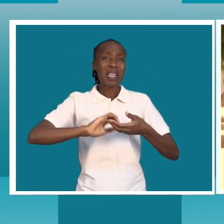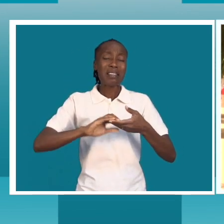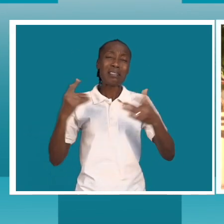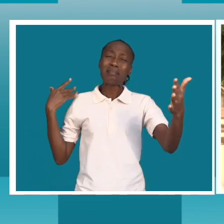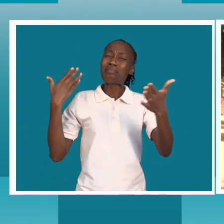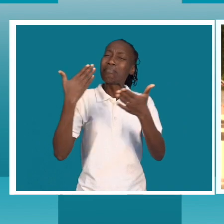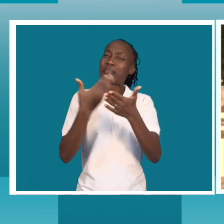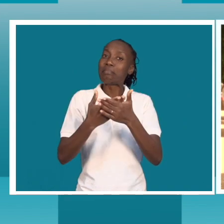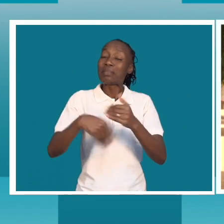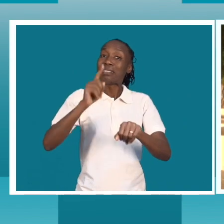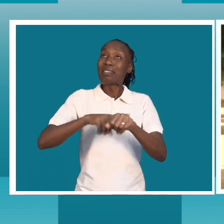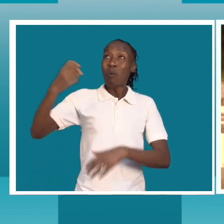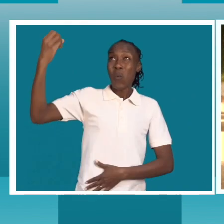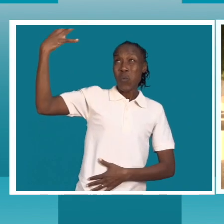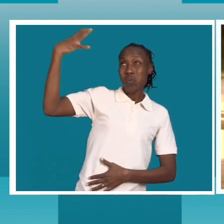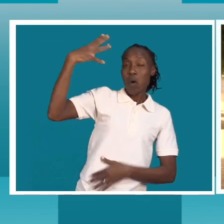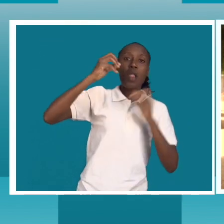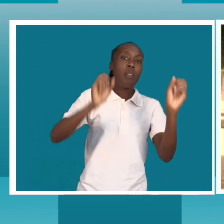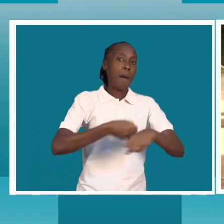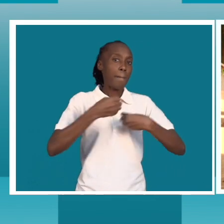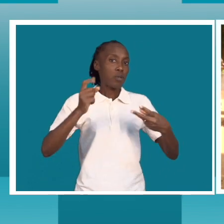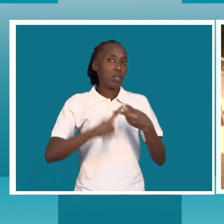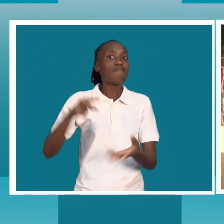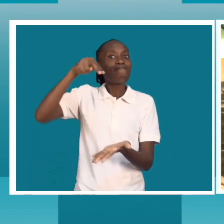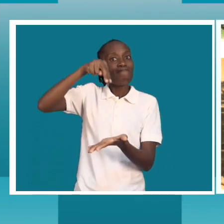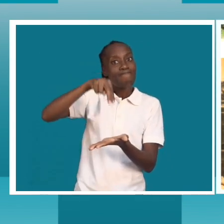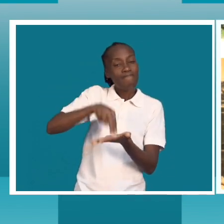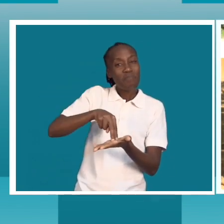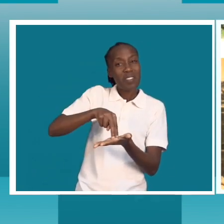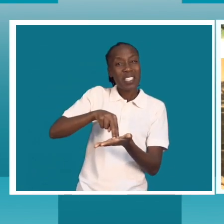tempo no sol. Tanto muito tempo parado por minha prótese, verdade.